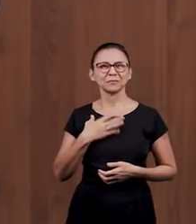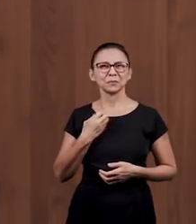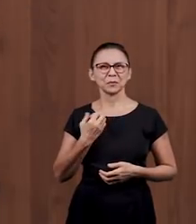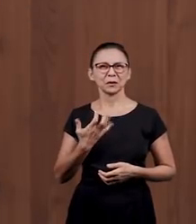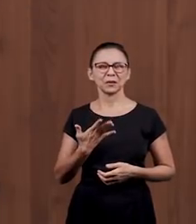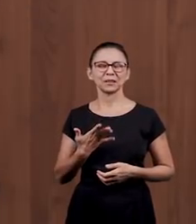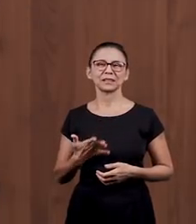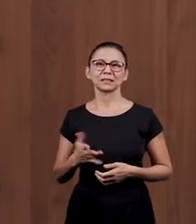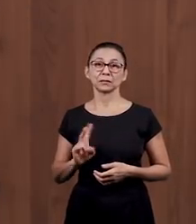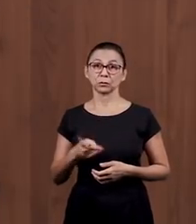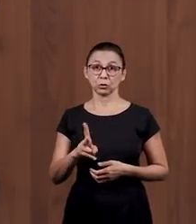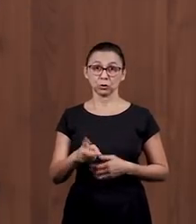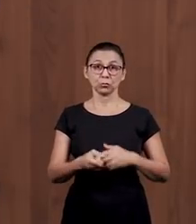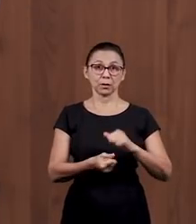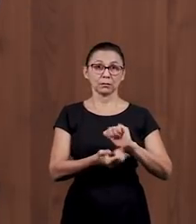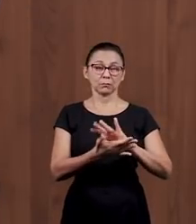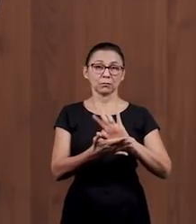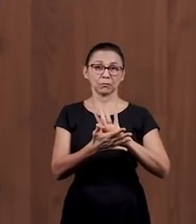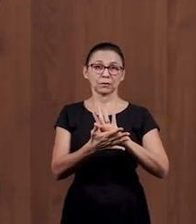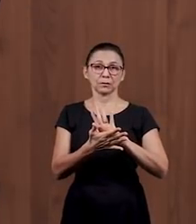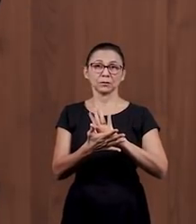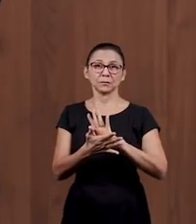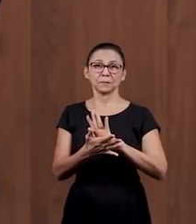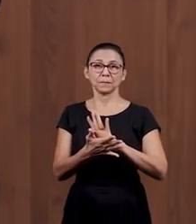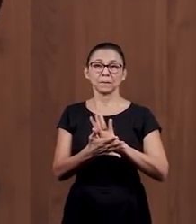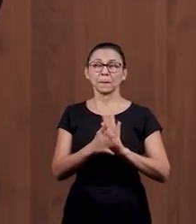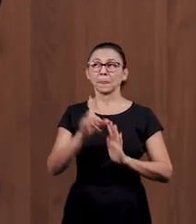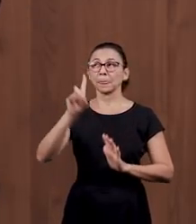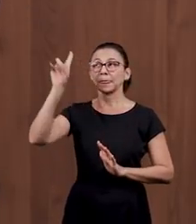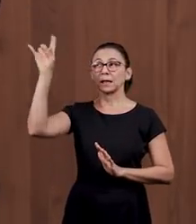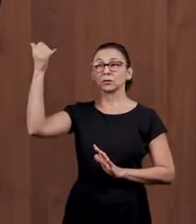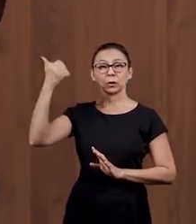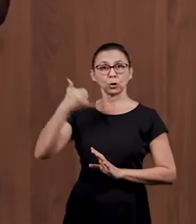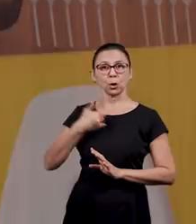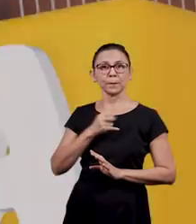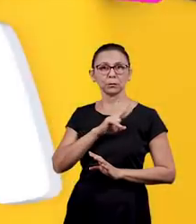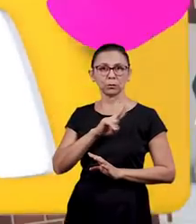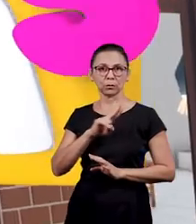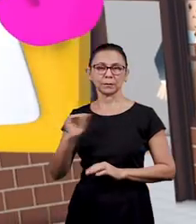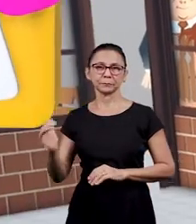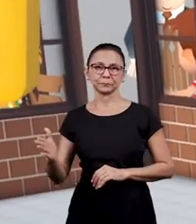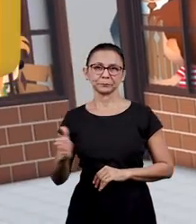Vamos continuar louvando o nome do Senhor com o louvor Deus falou comigo.